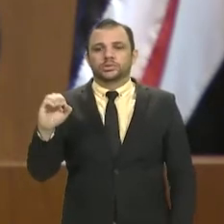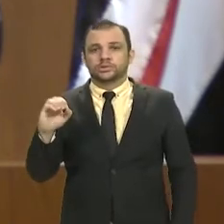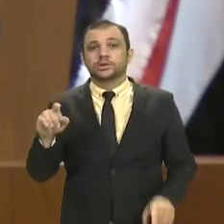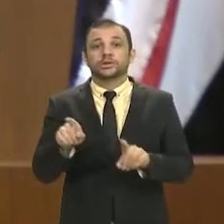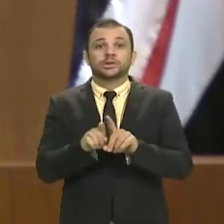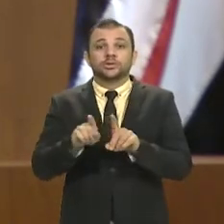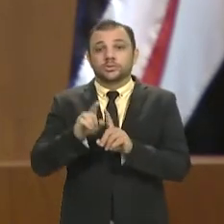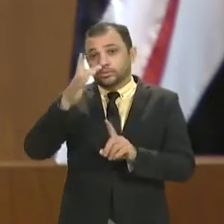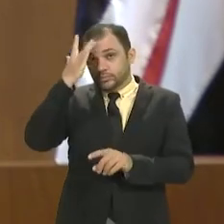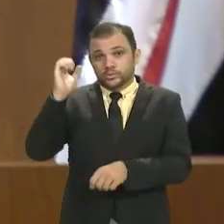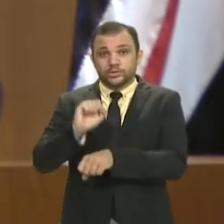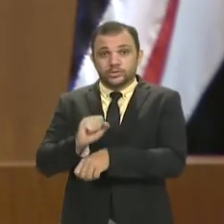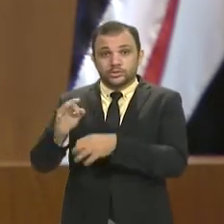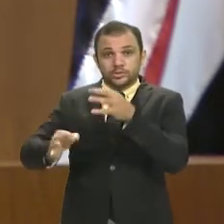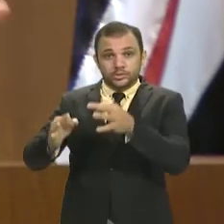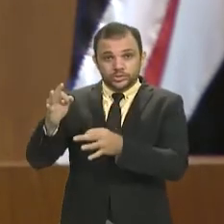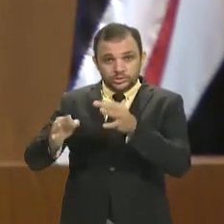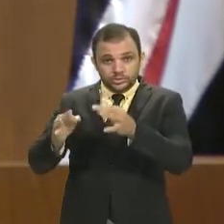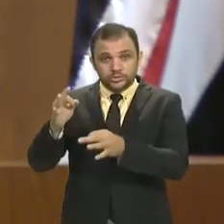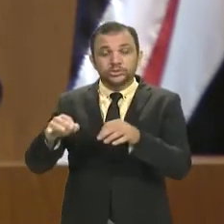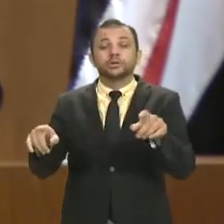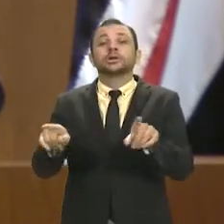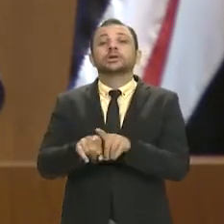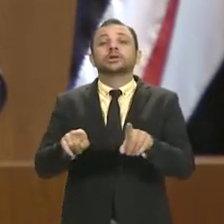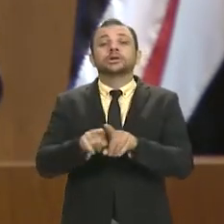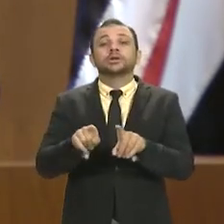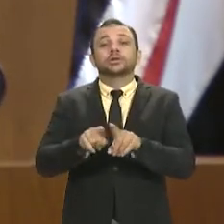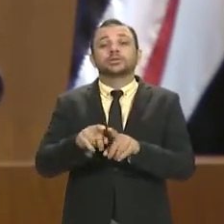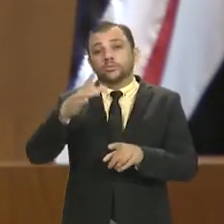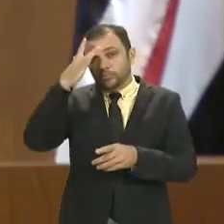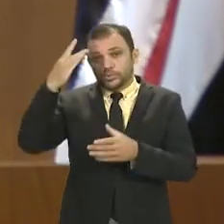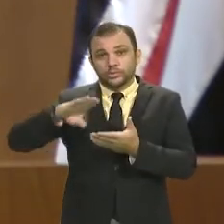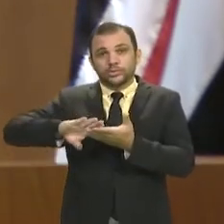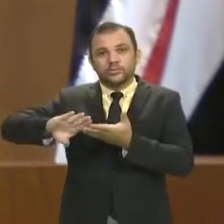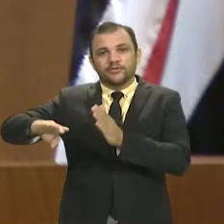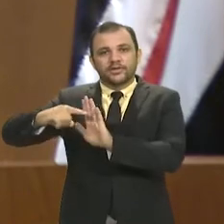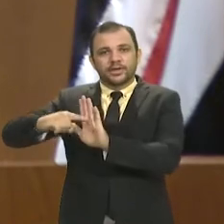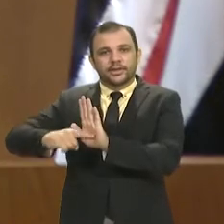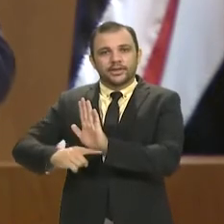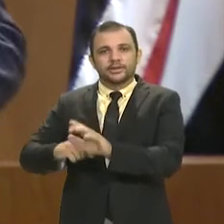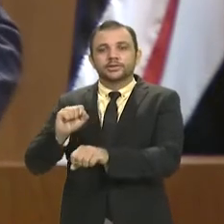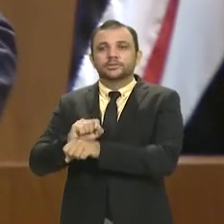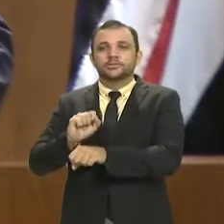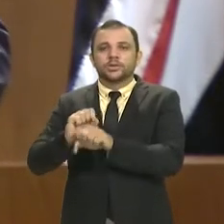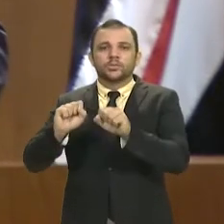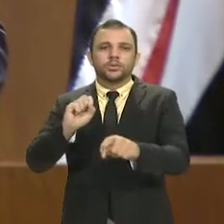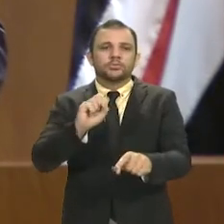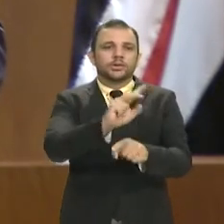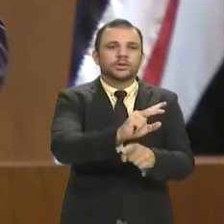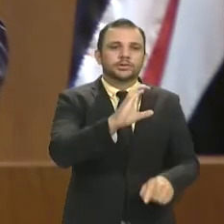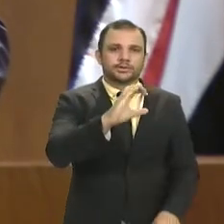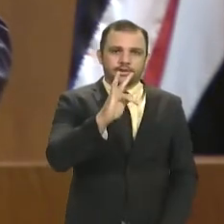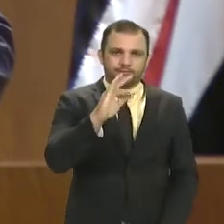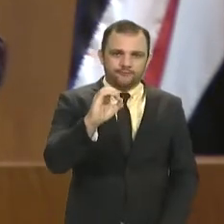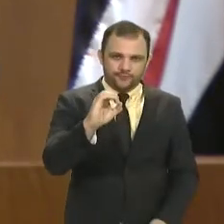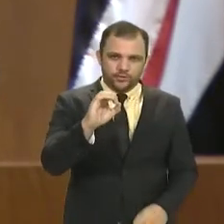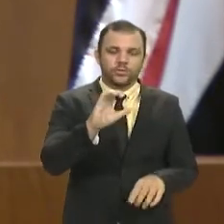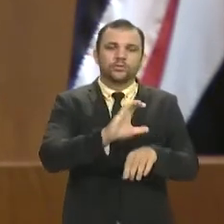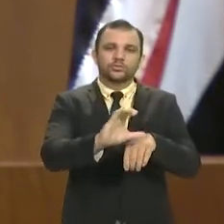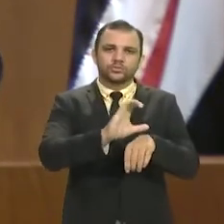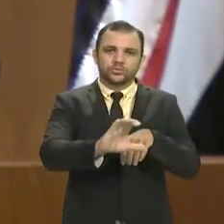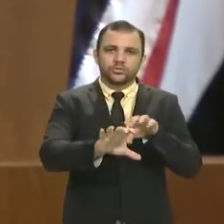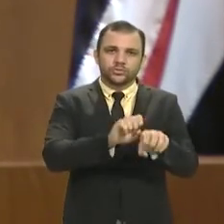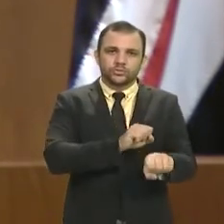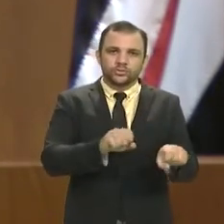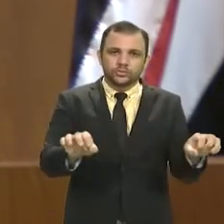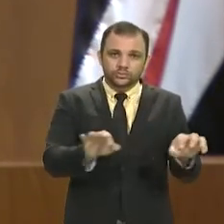subjuntos e também os remanescentes, que também aguardam a possibilidade do curso de formação, a possibilidade de fazer o curso e